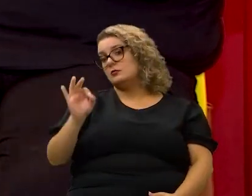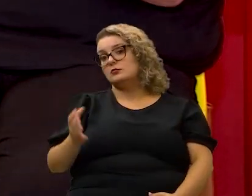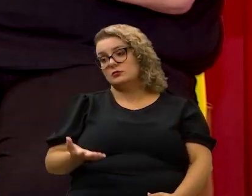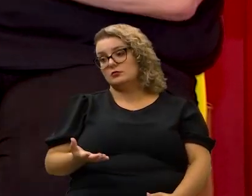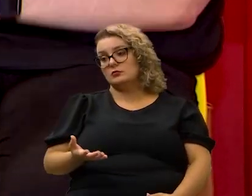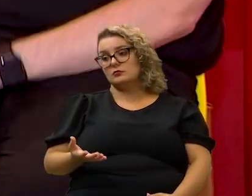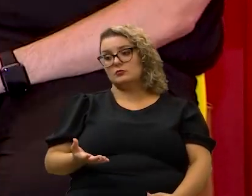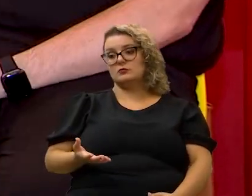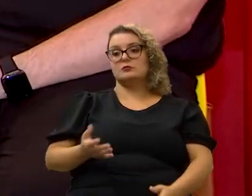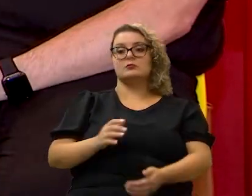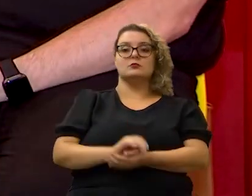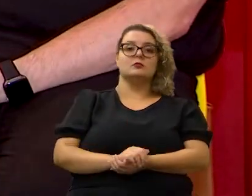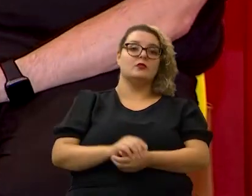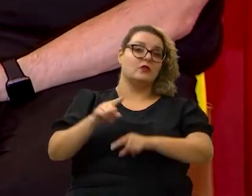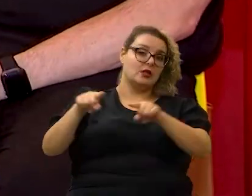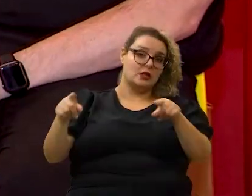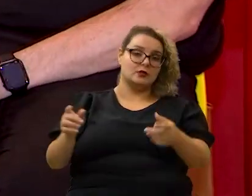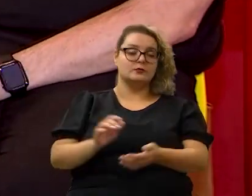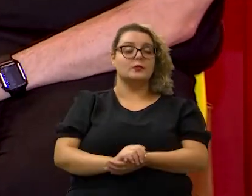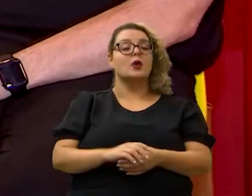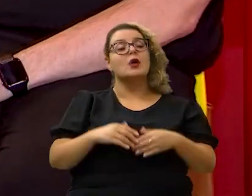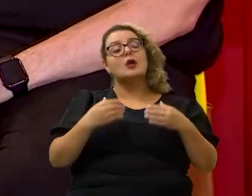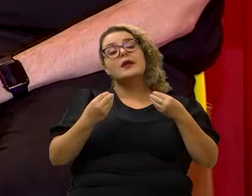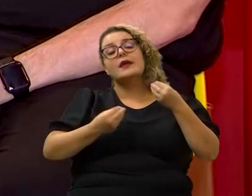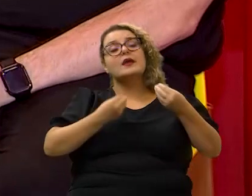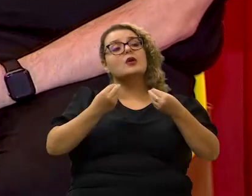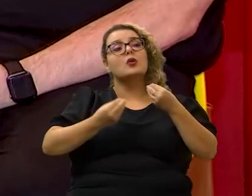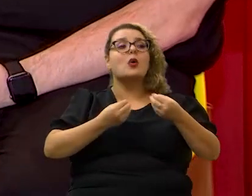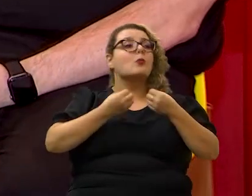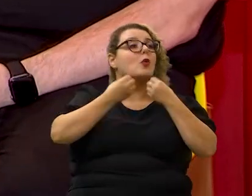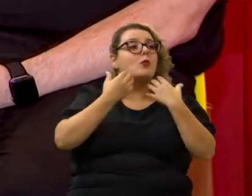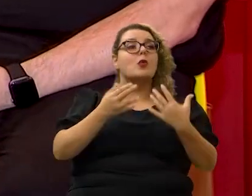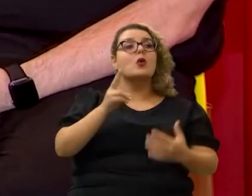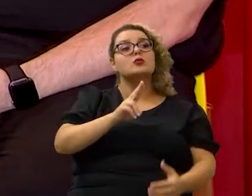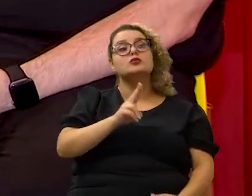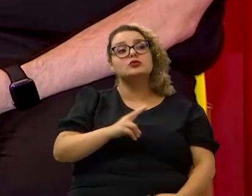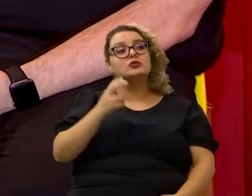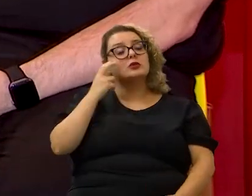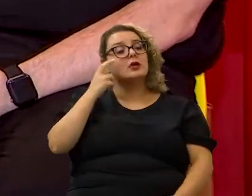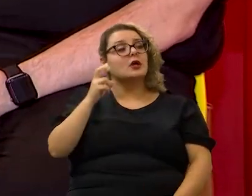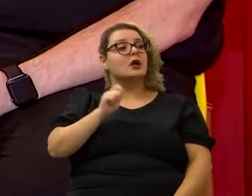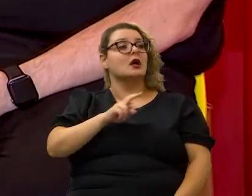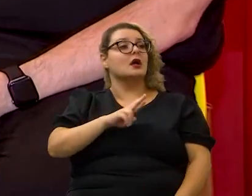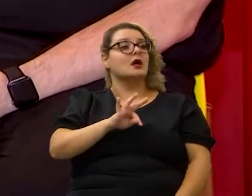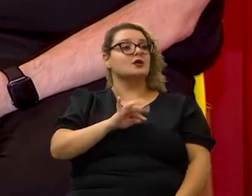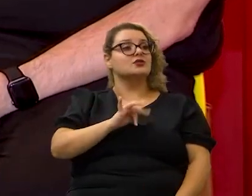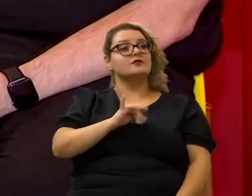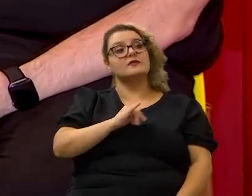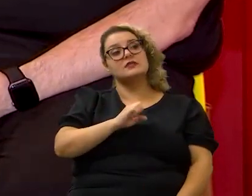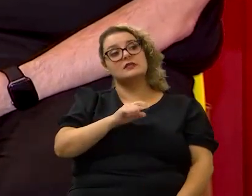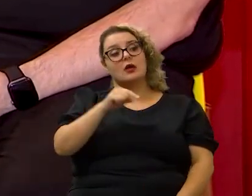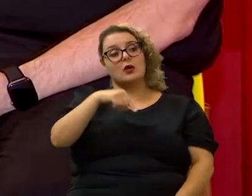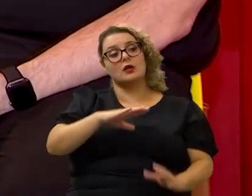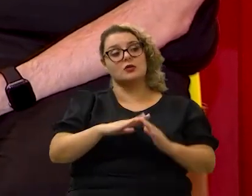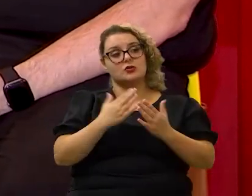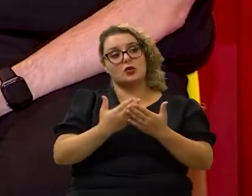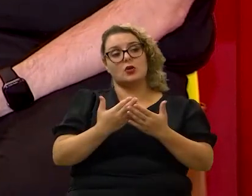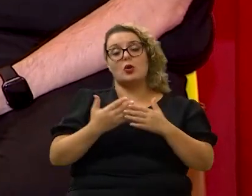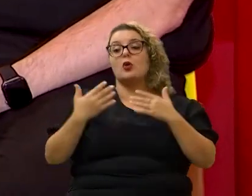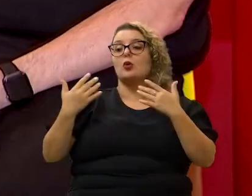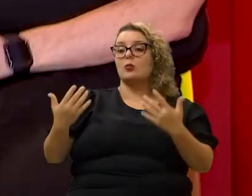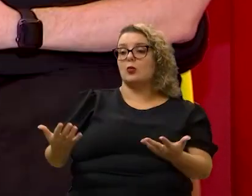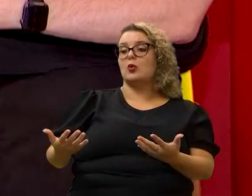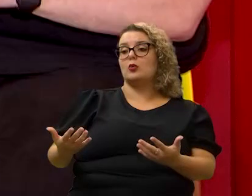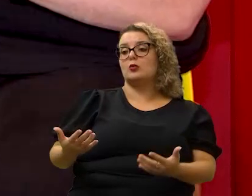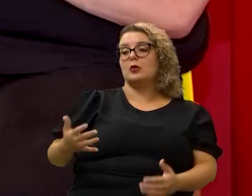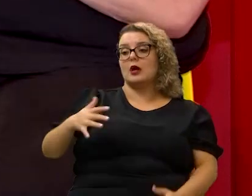100% da IA. Bom, e o lado bom? Como vocês estão utilizando a inteligência artificial aqui no colégio, enfim?